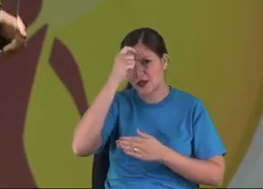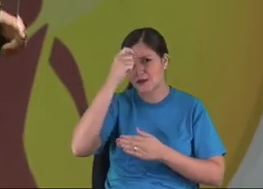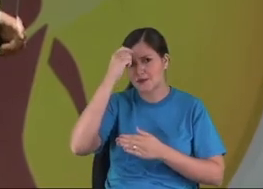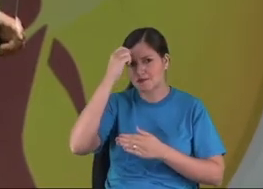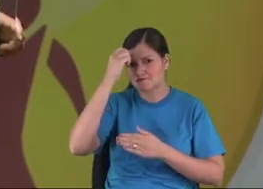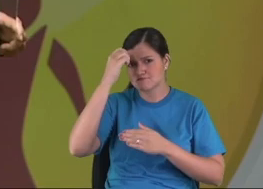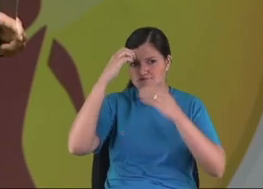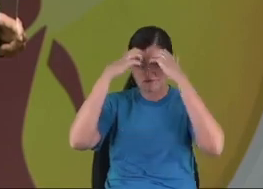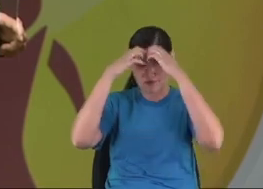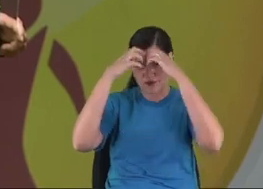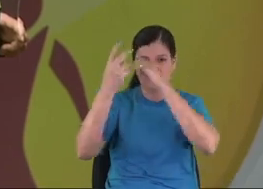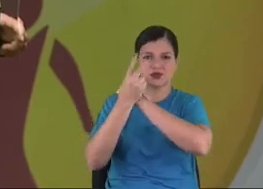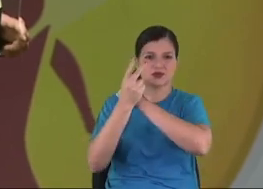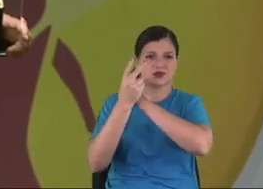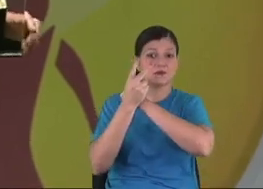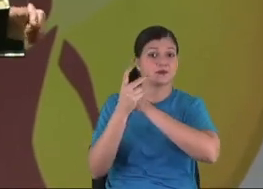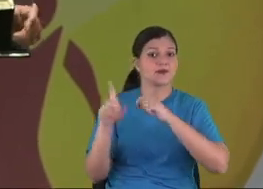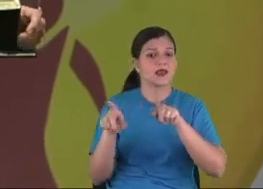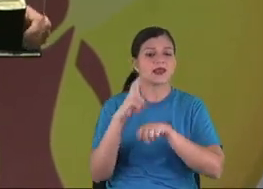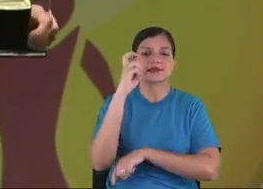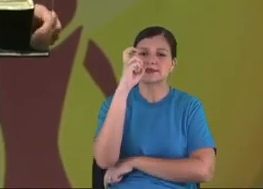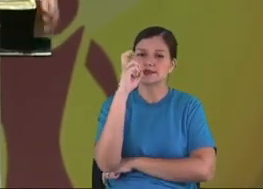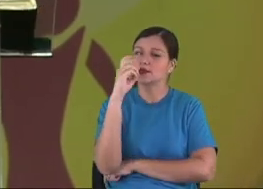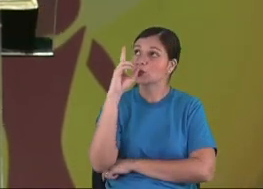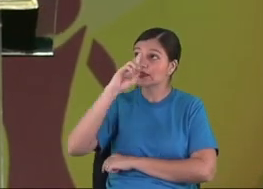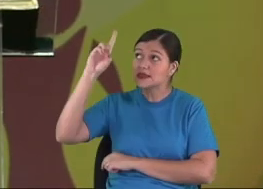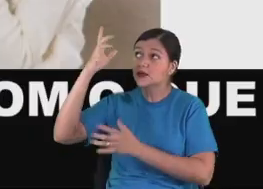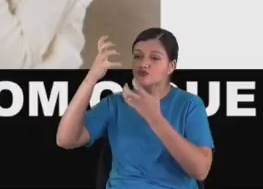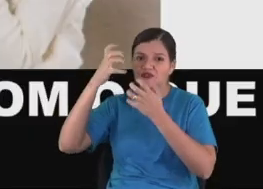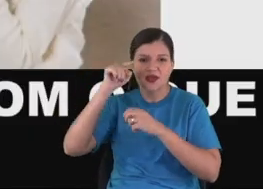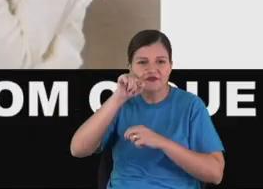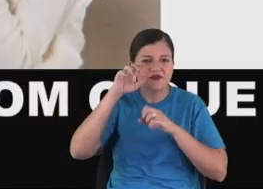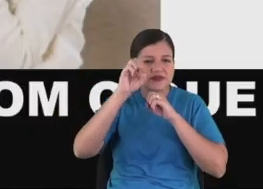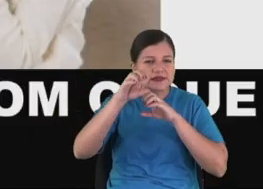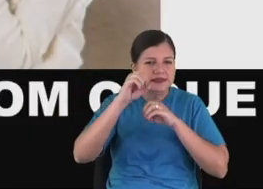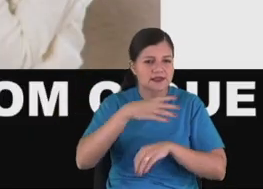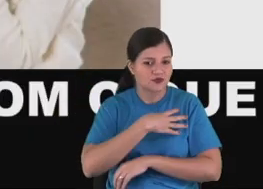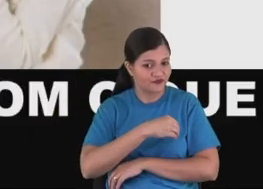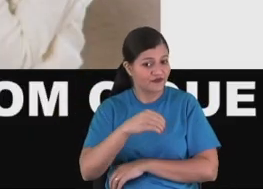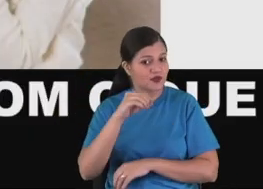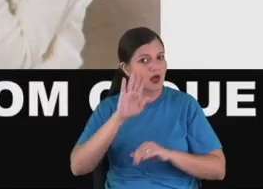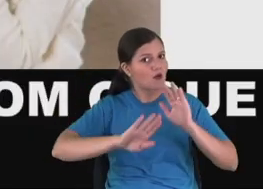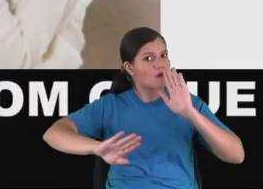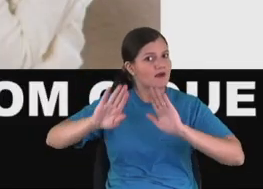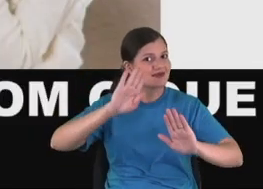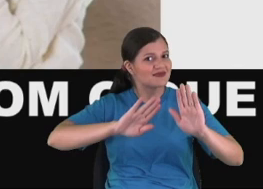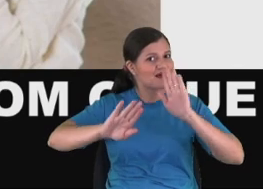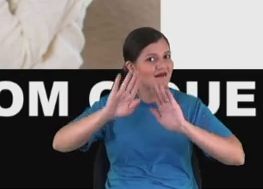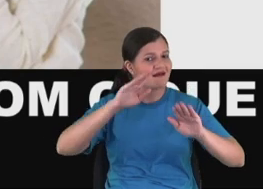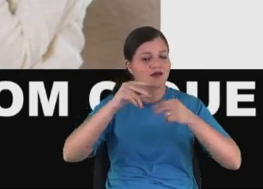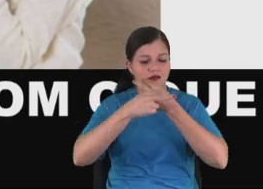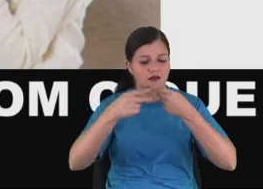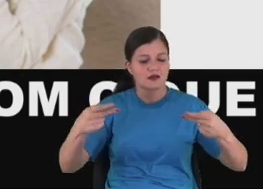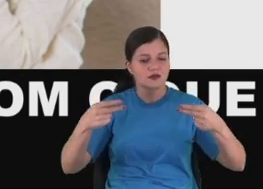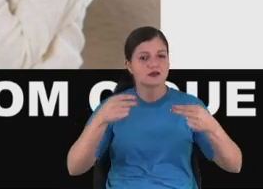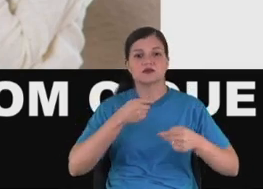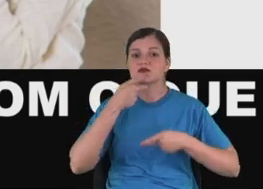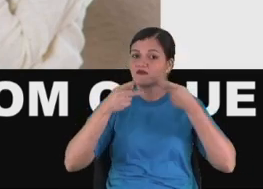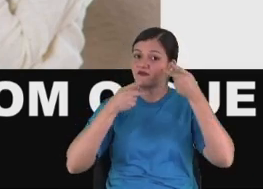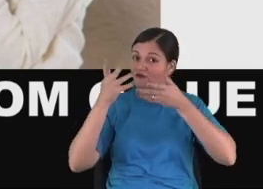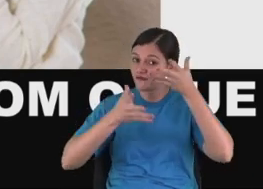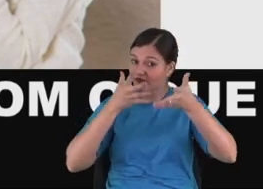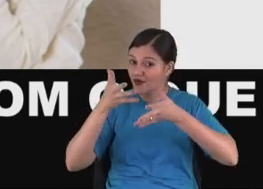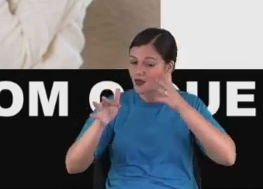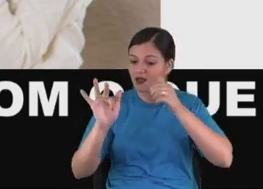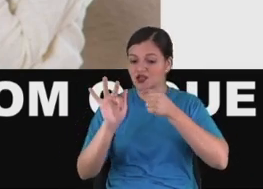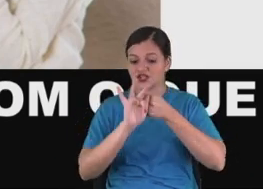adiante. Número 5, Deus quer que você ensine para os seus filhos a terem cuidado com o que falam, né? Cuidado com o que falam. Tiago,